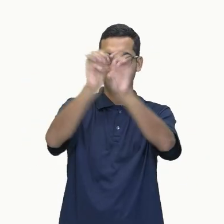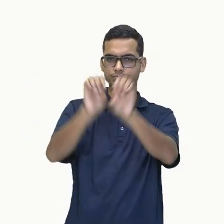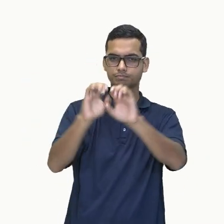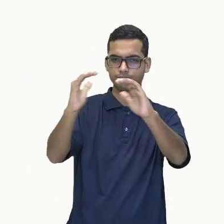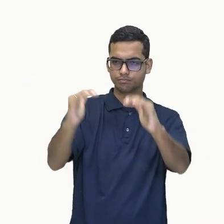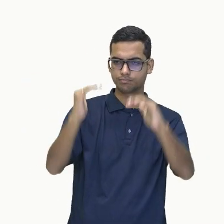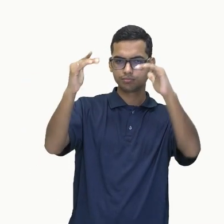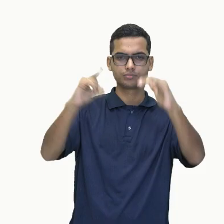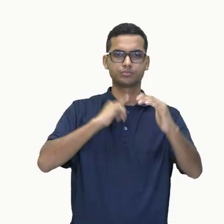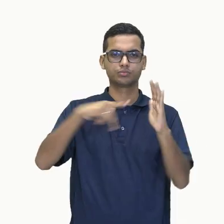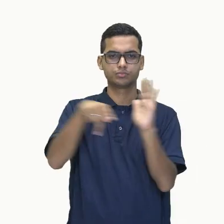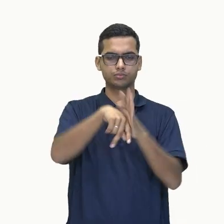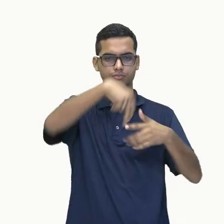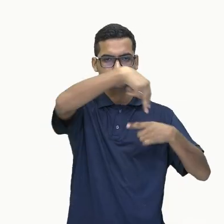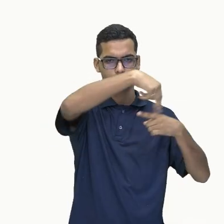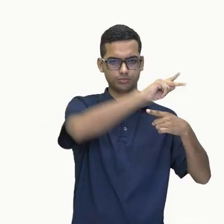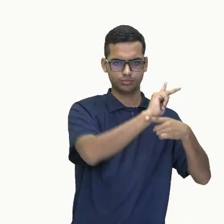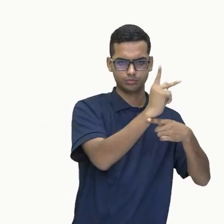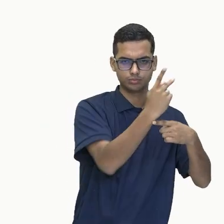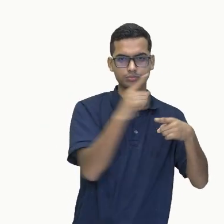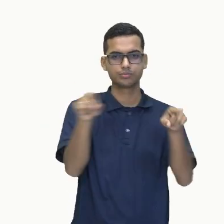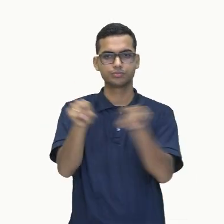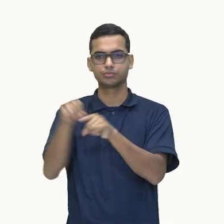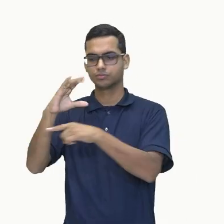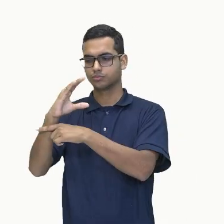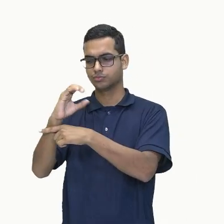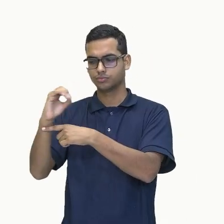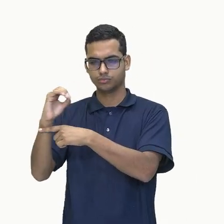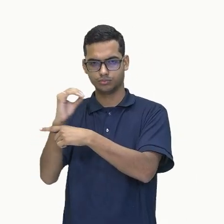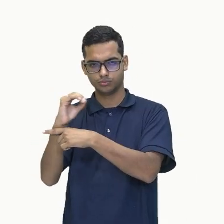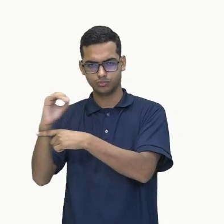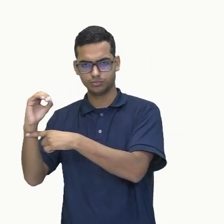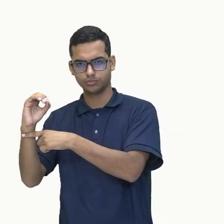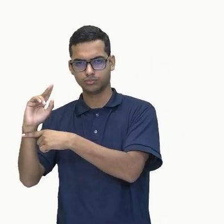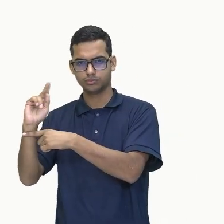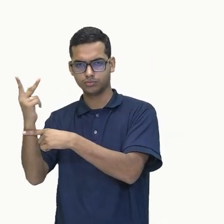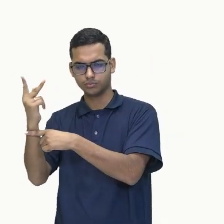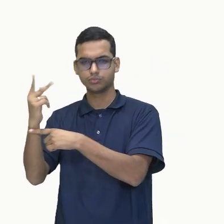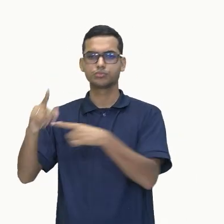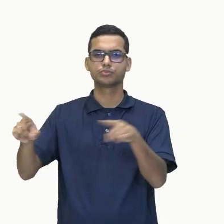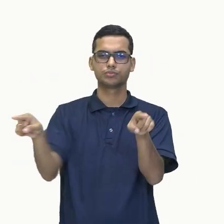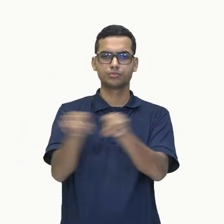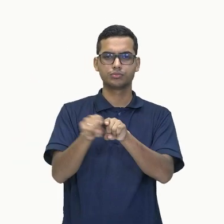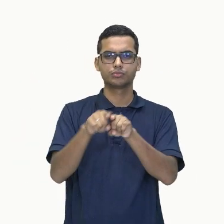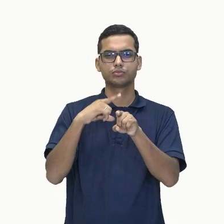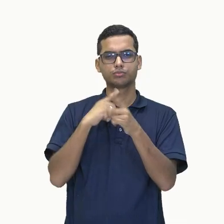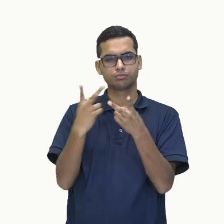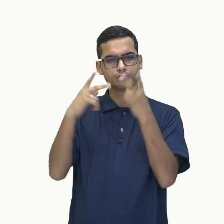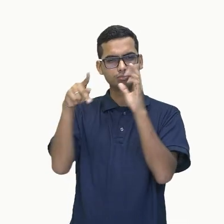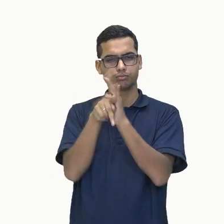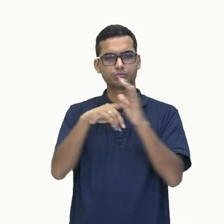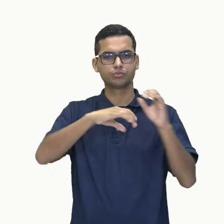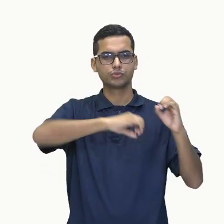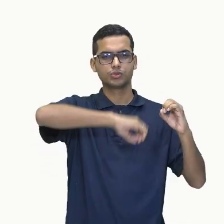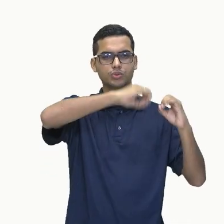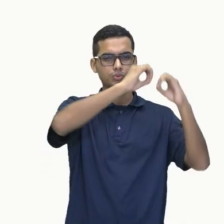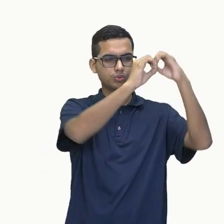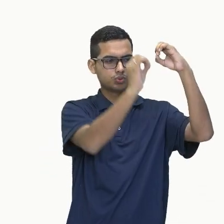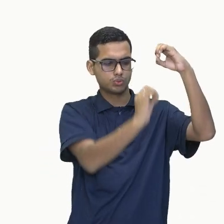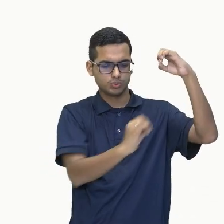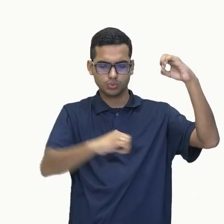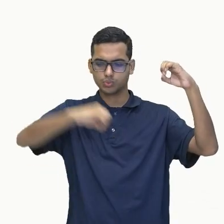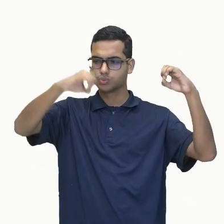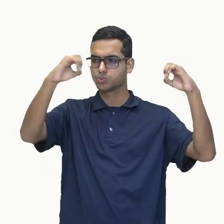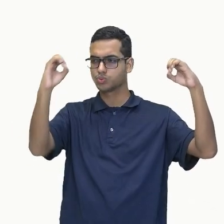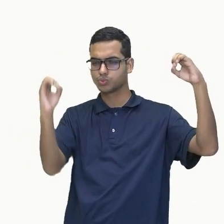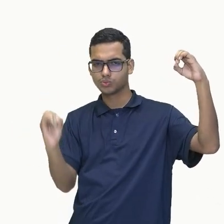com aminoácido e tem várias outras aqui e elas estão ligadas por pontes de enxofre, tá? A